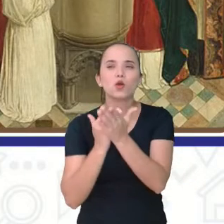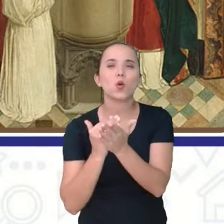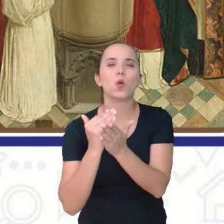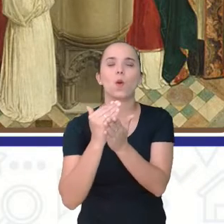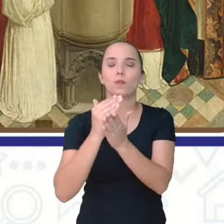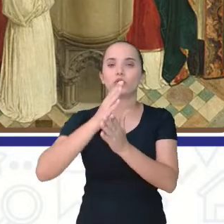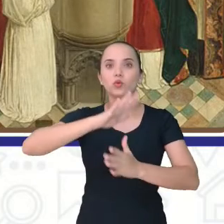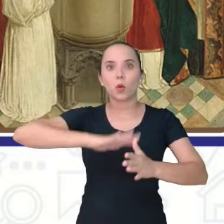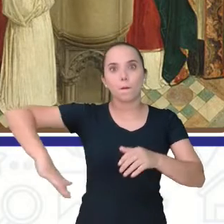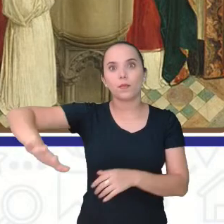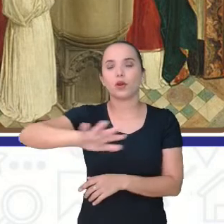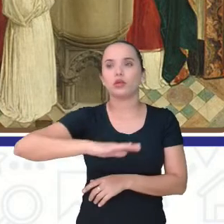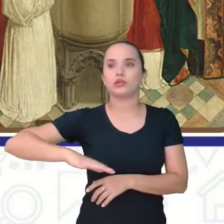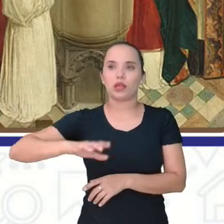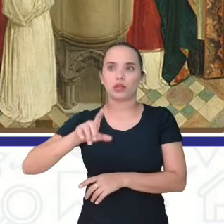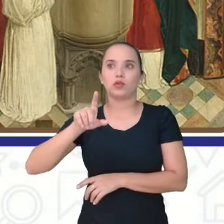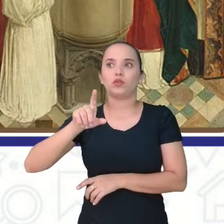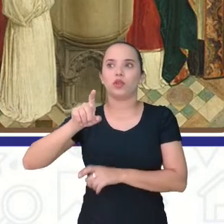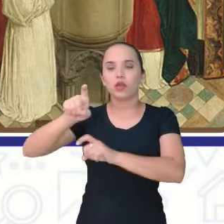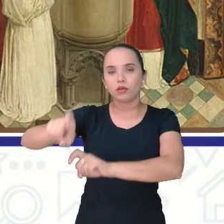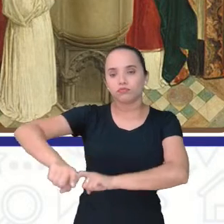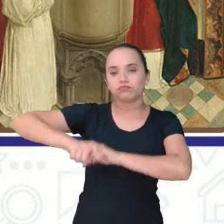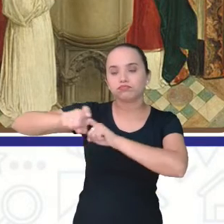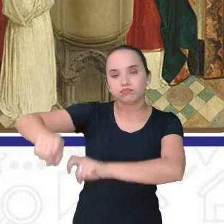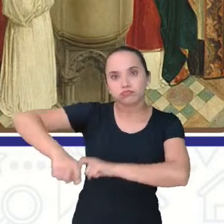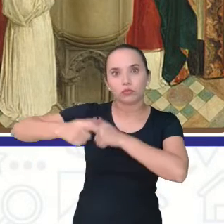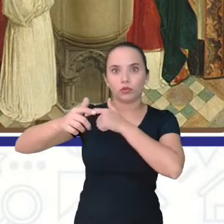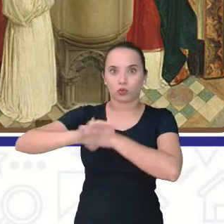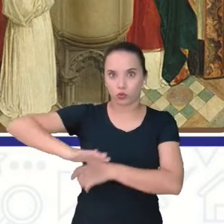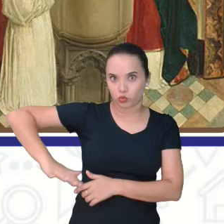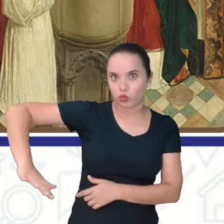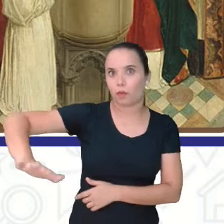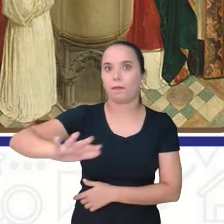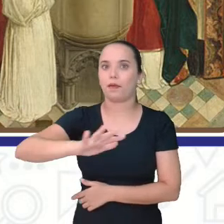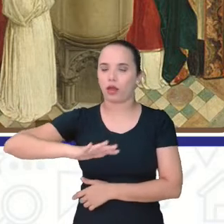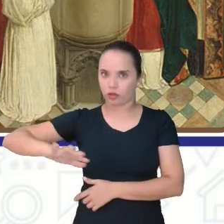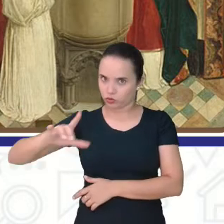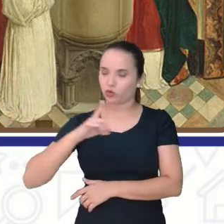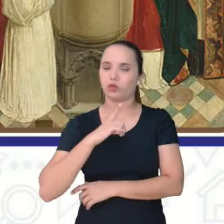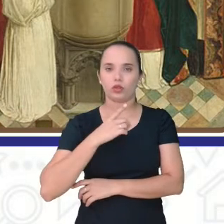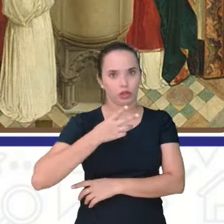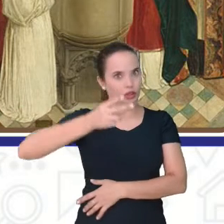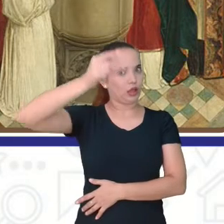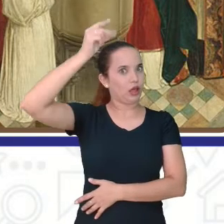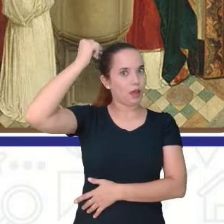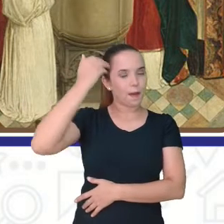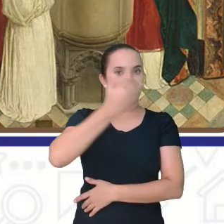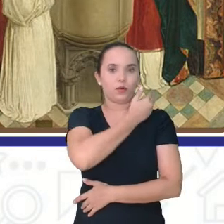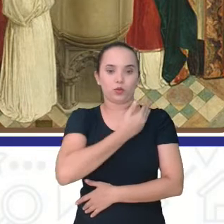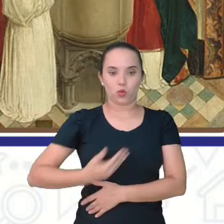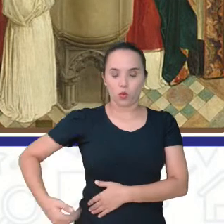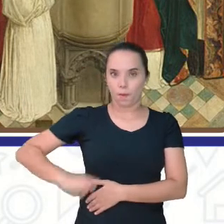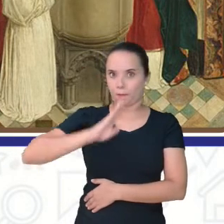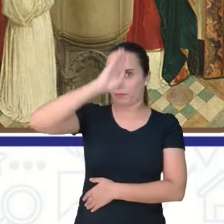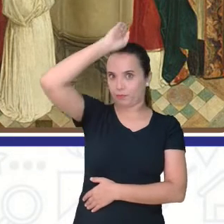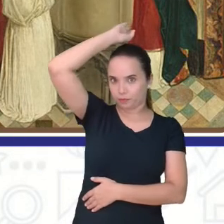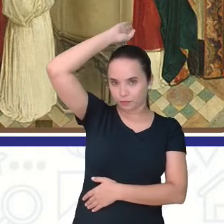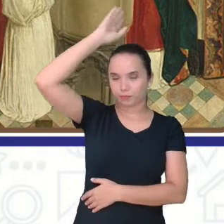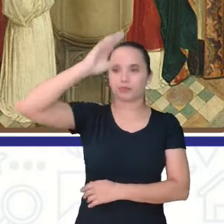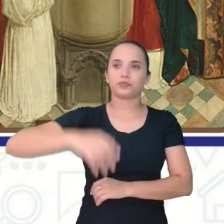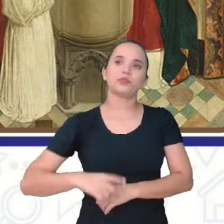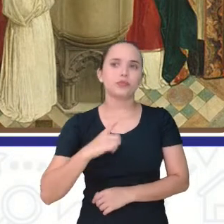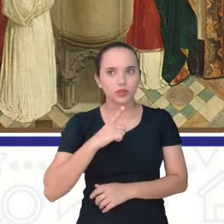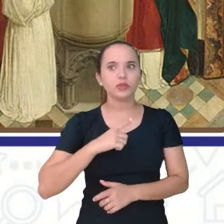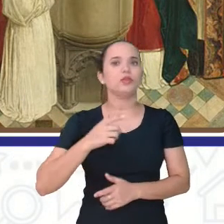de ruralização das terras. Vejam, existia na época do Império Romano até uma atividade